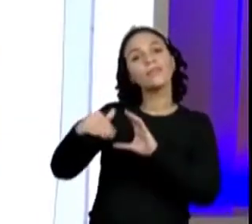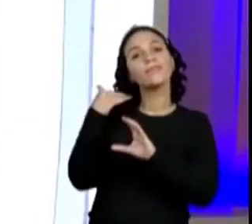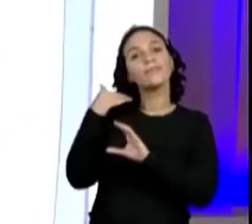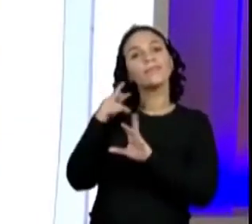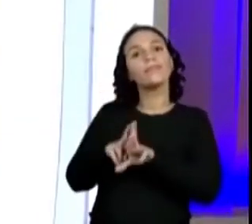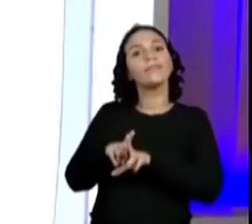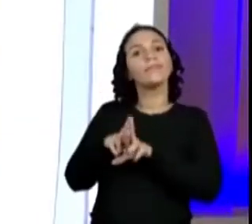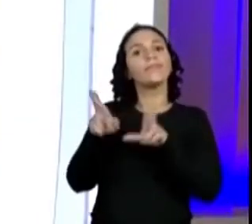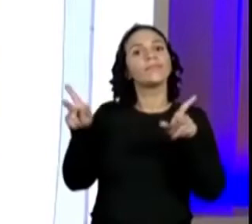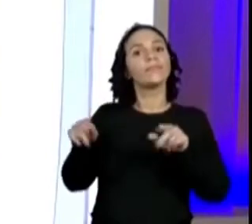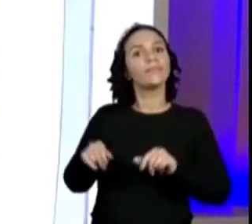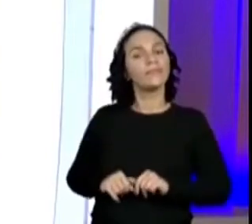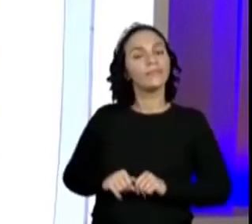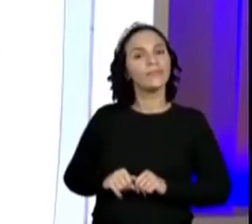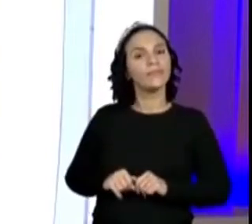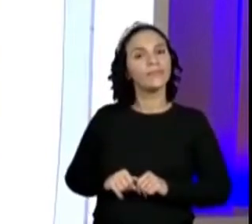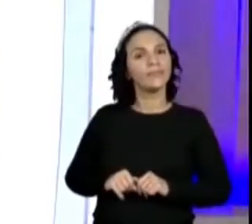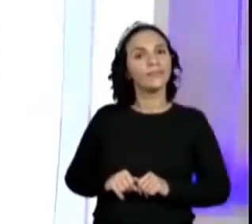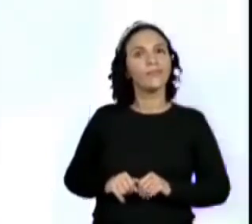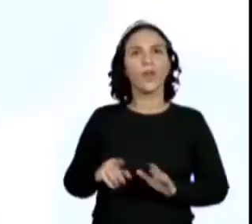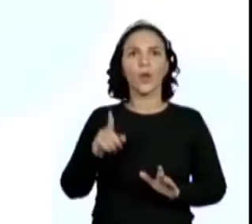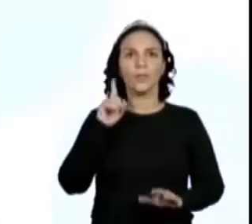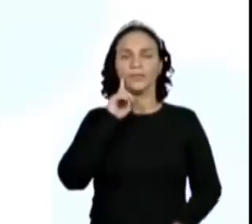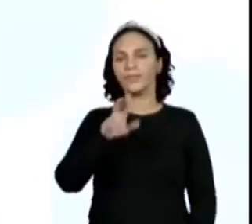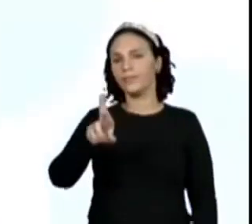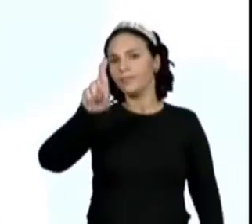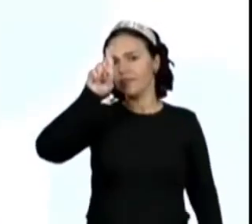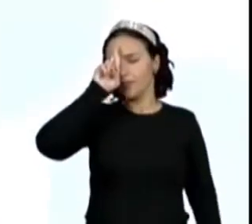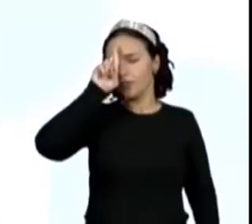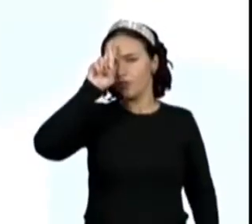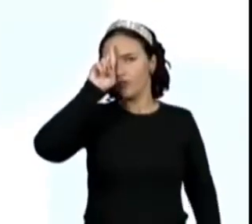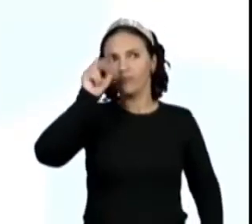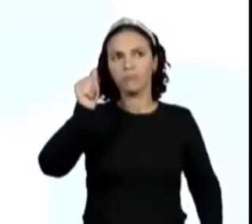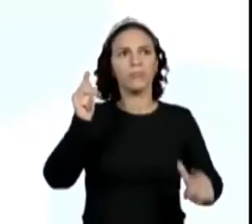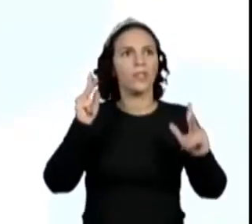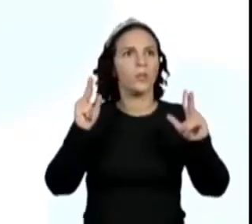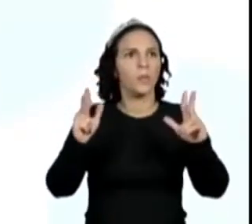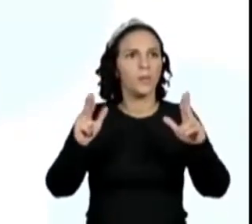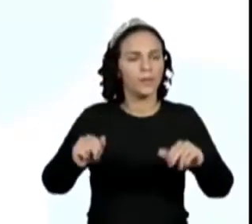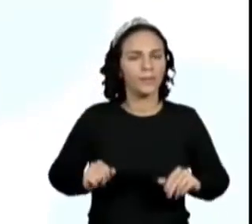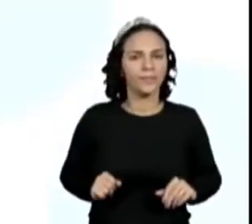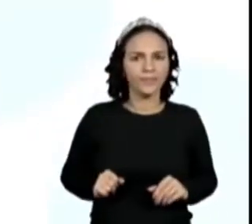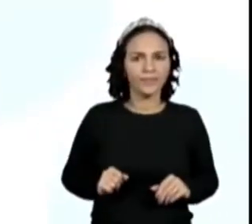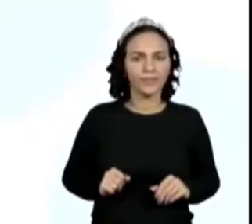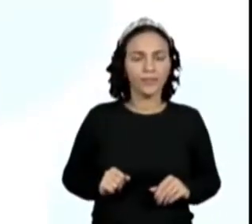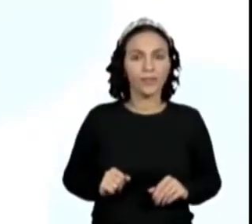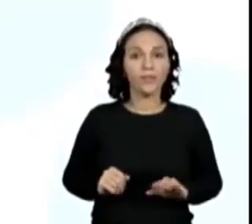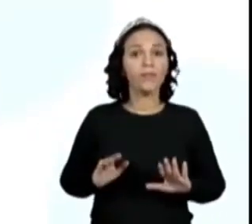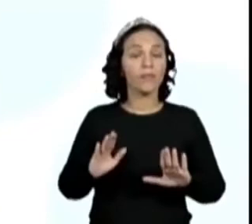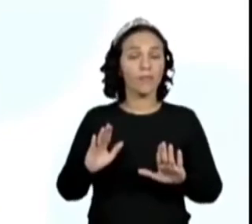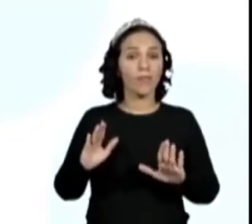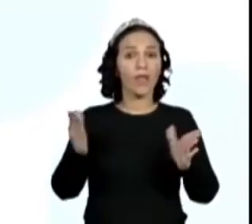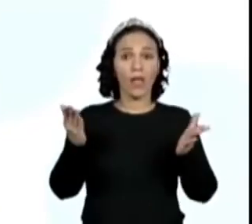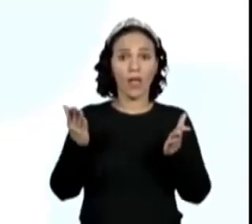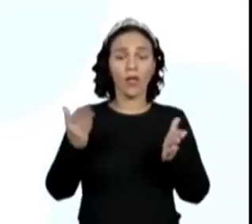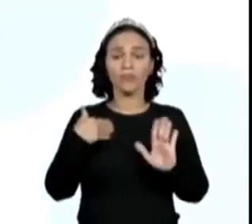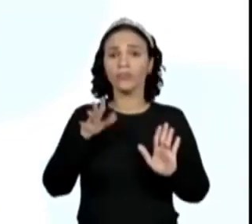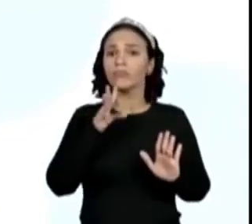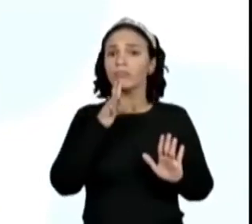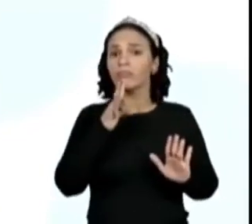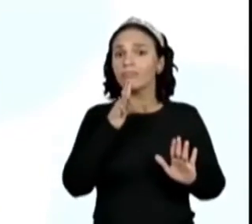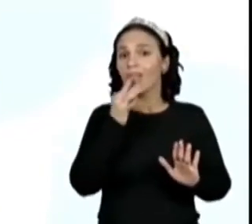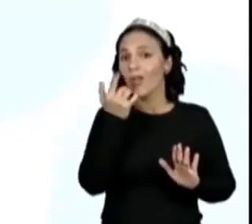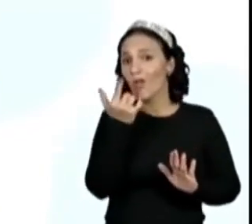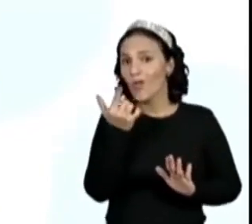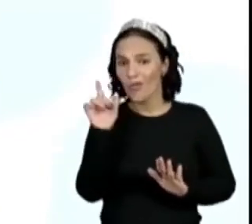apresentou para nós, professora. Então, olha só, eu escrevi meio-dia, certo? Então, eu posso entender que, se eu conheço a outra versão